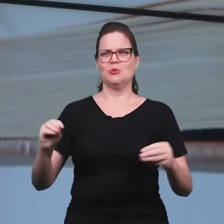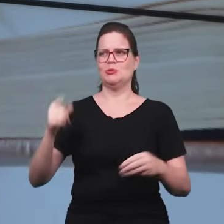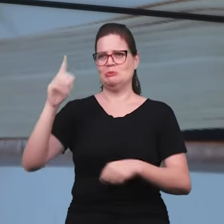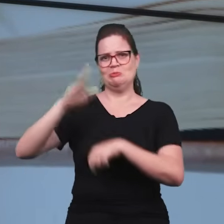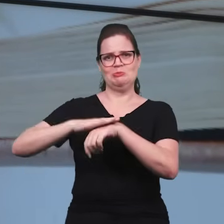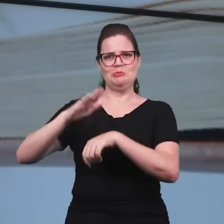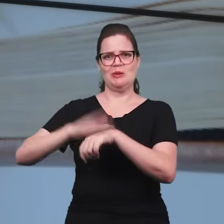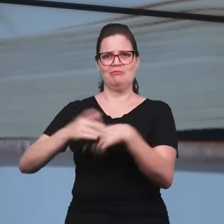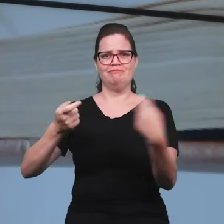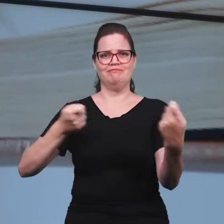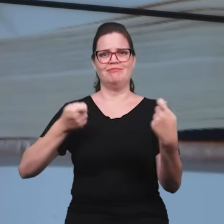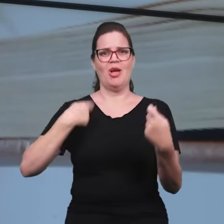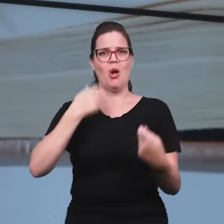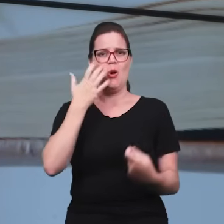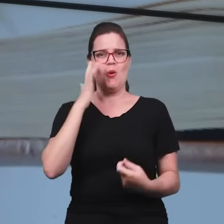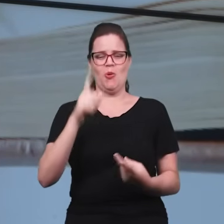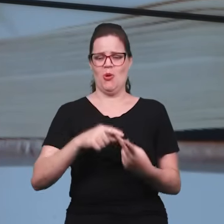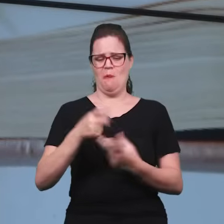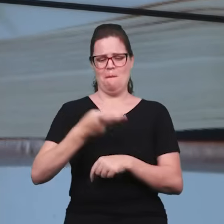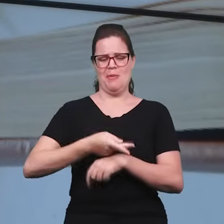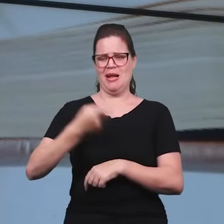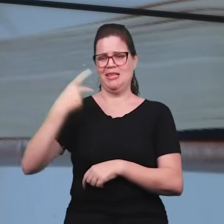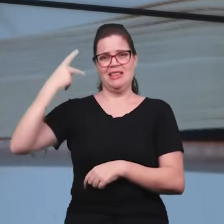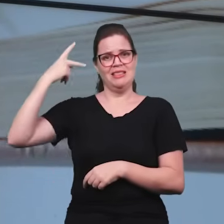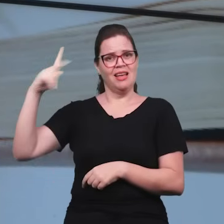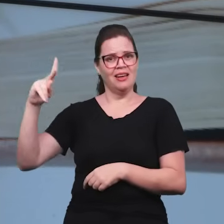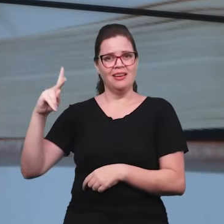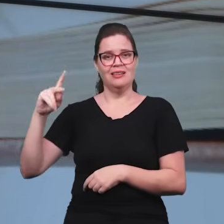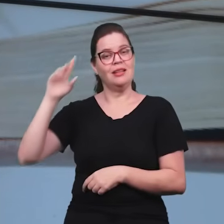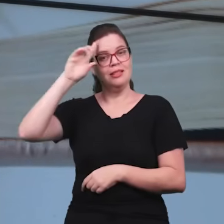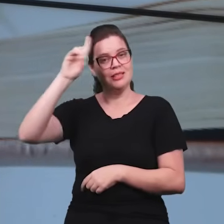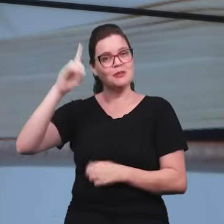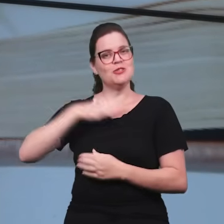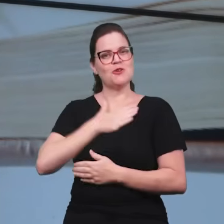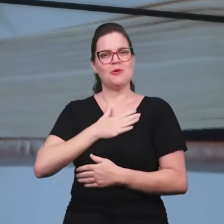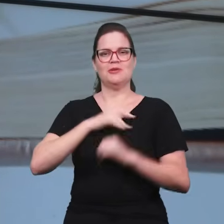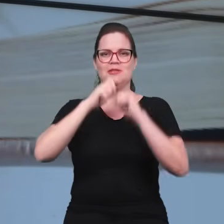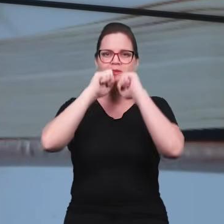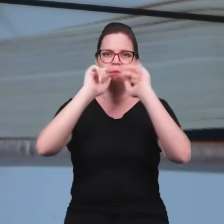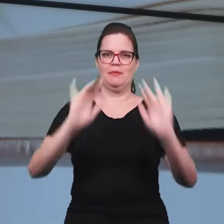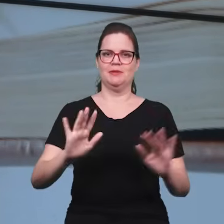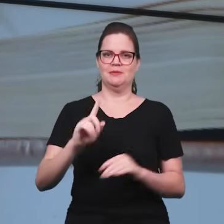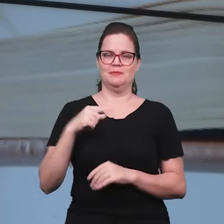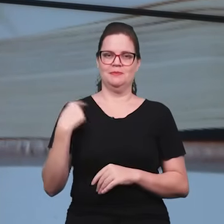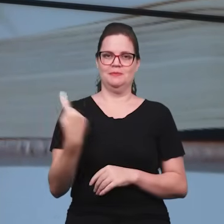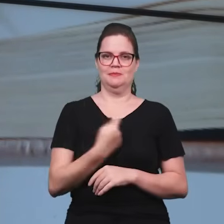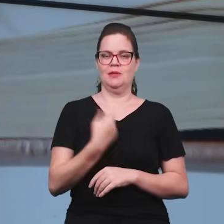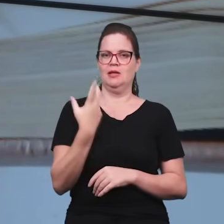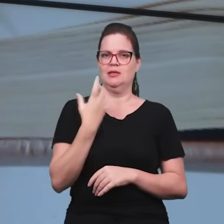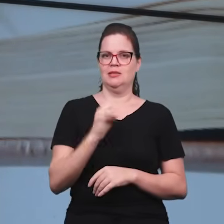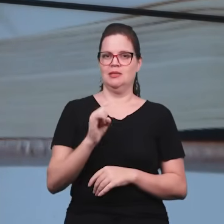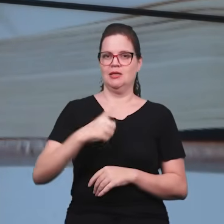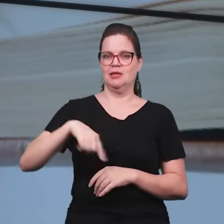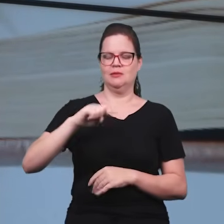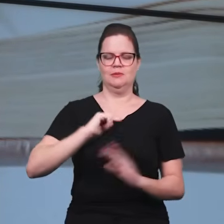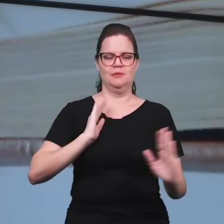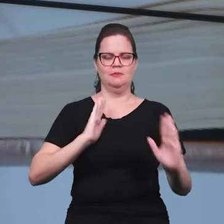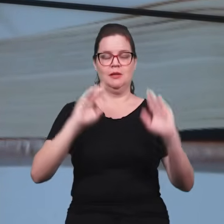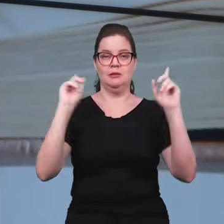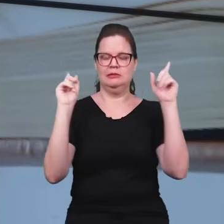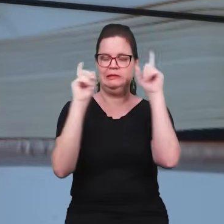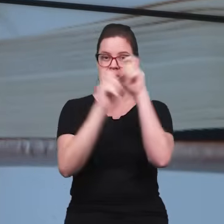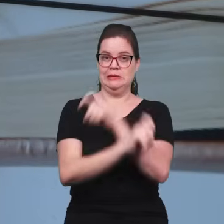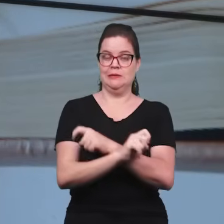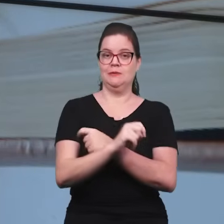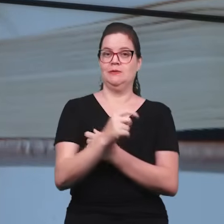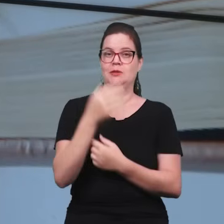prata. E o Senhor, Ele tem prazer em nos abençoar, né? Quando nós passamos por uma prova, por uma luta, o